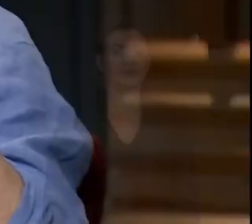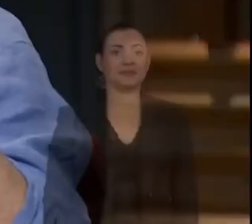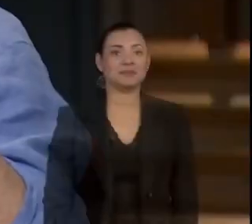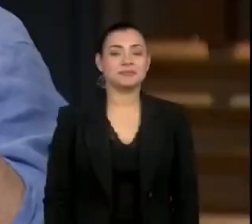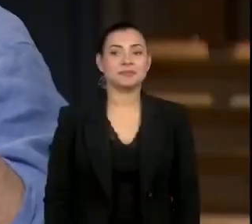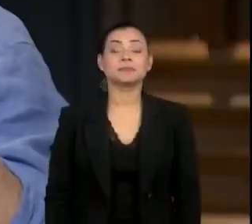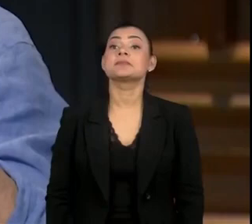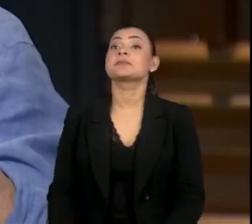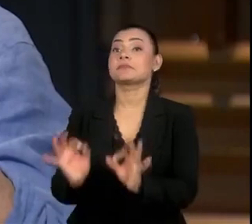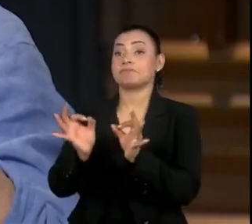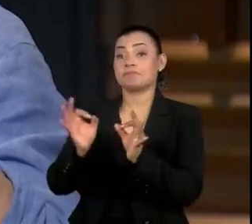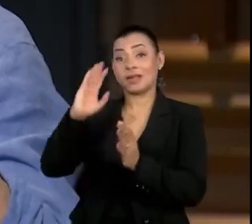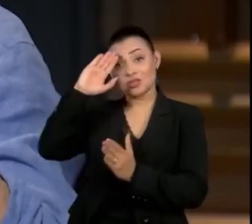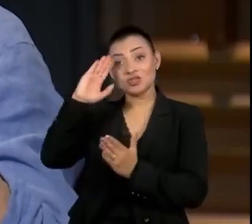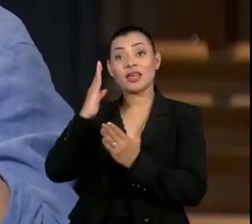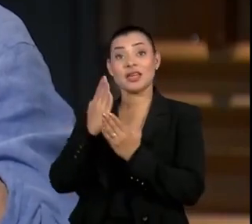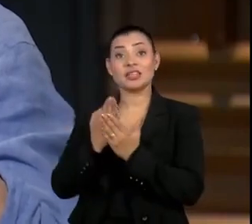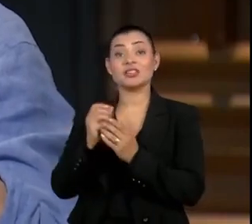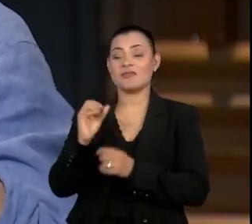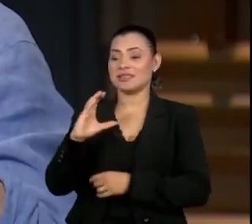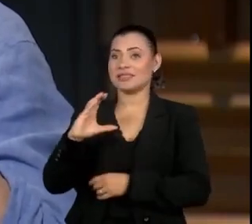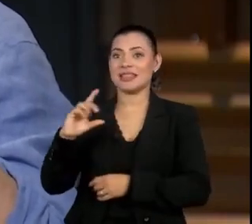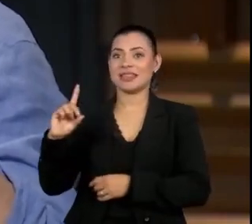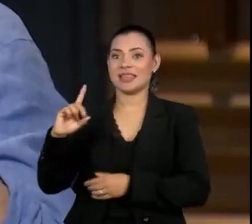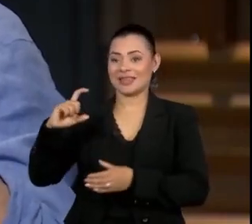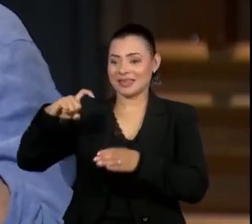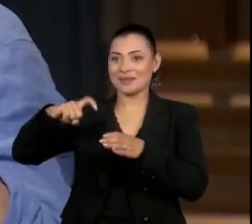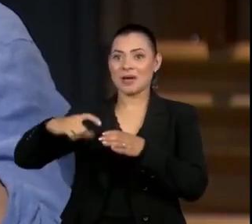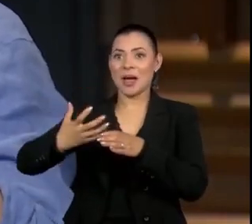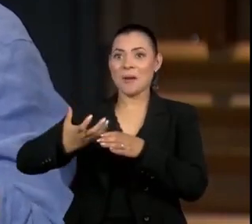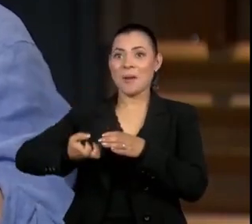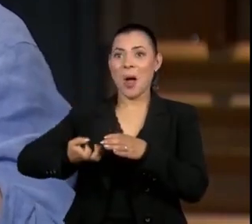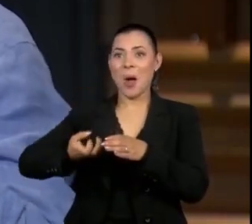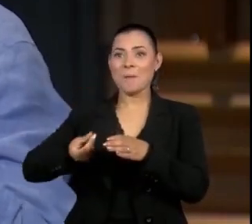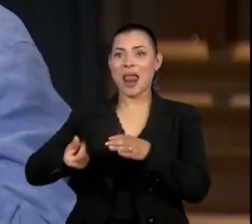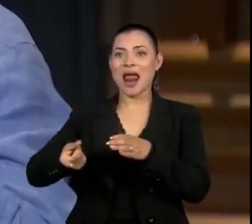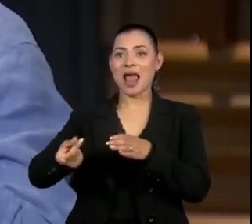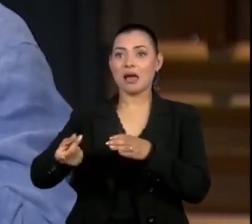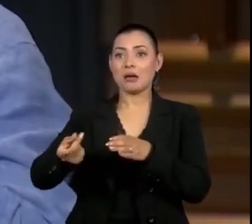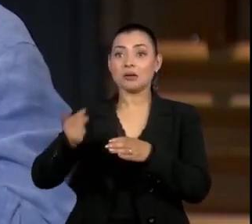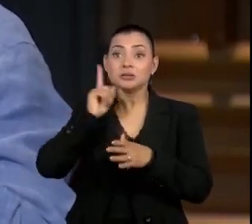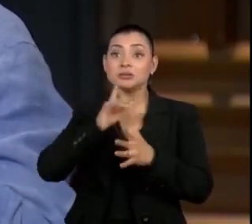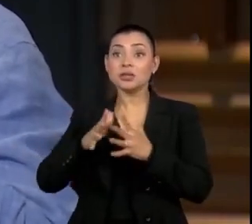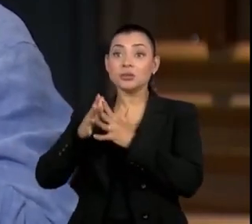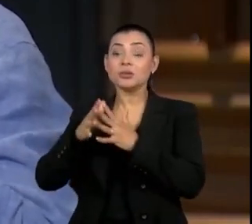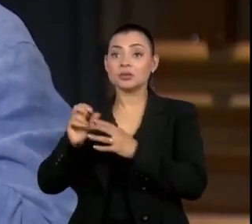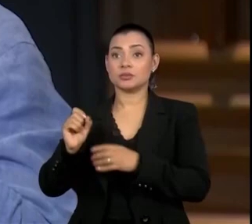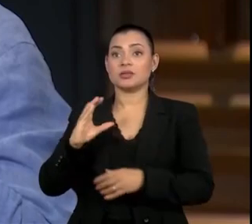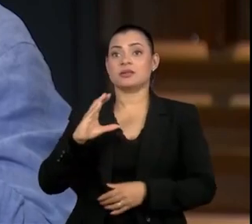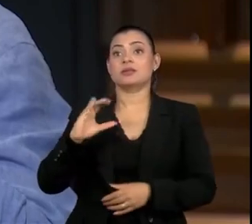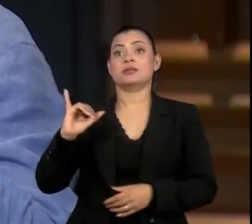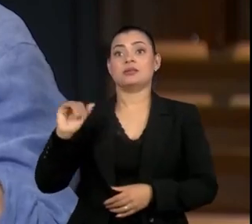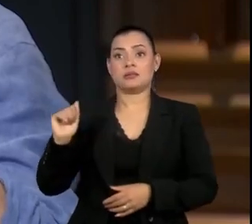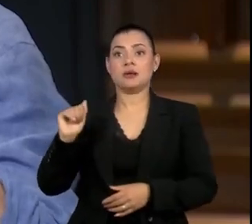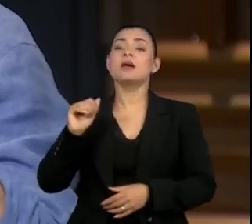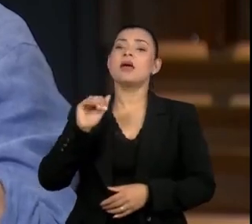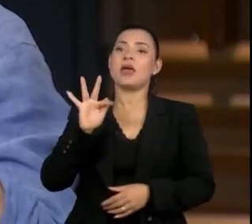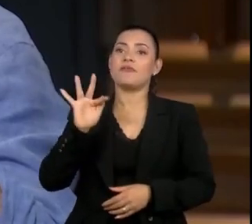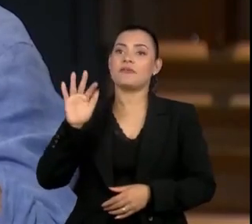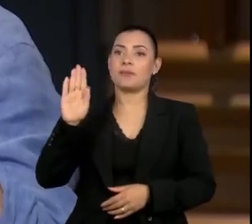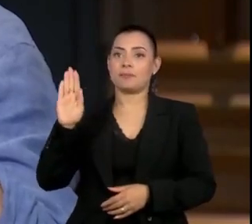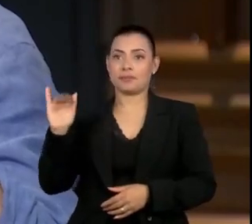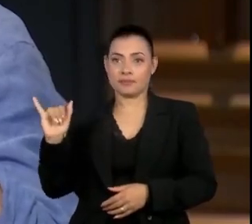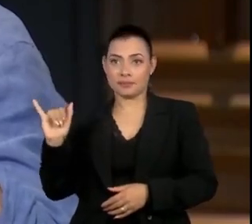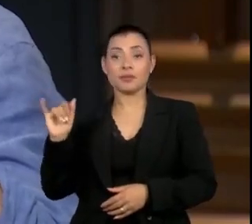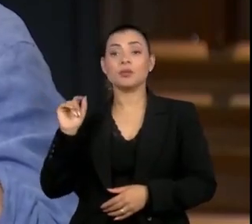Quando a gente acreditava que o CD É. era imortal, Sim. nos Estados Unidos, a CIA, por exemplo, o FBI,